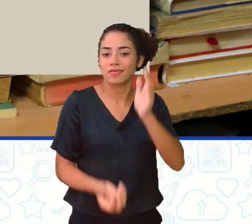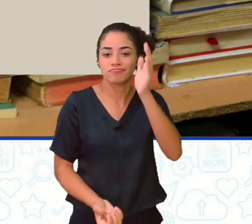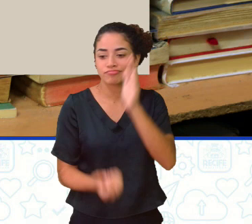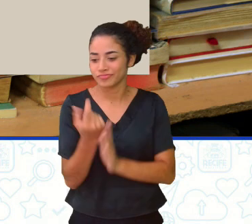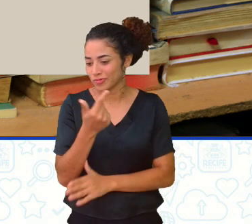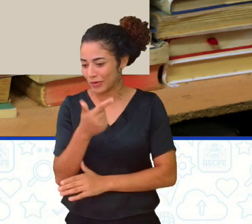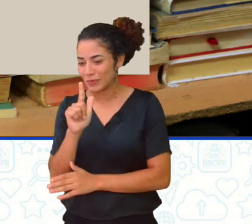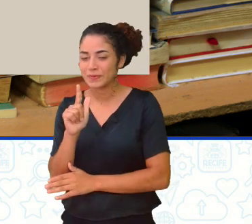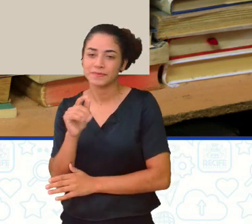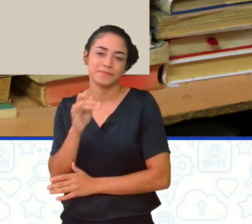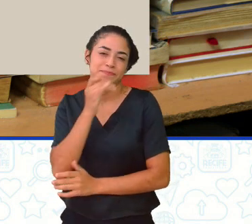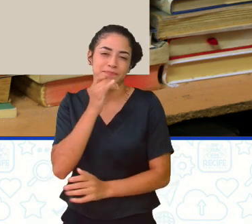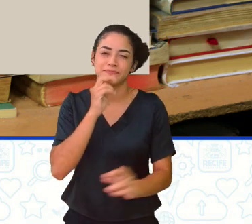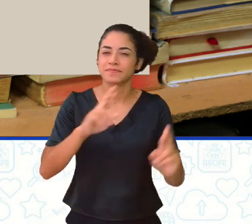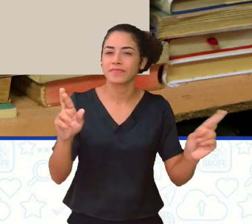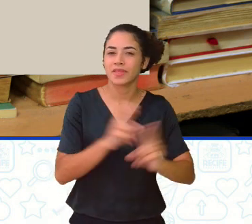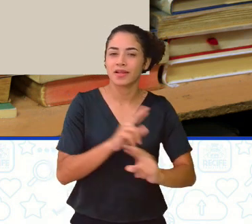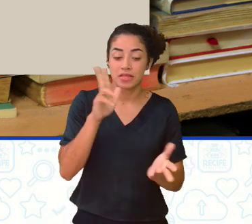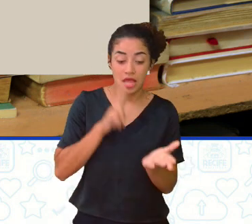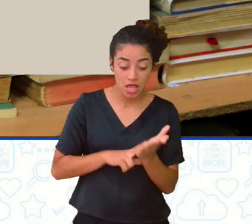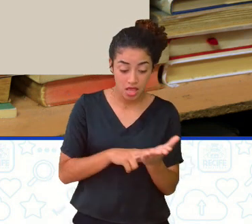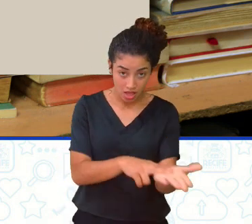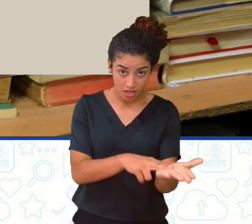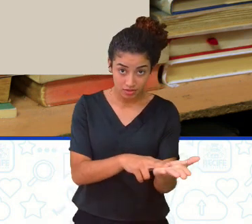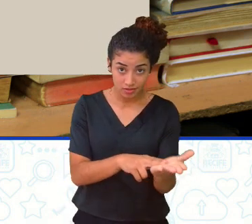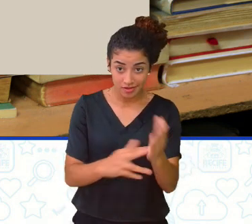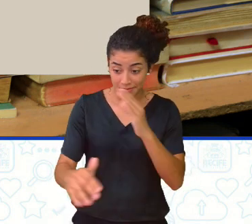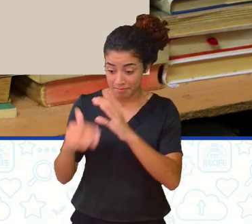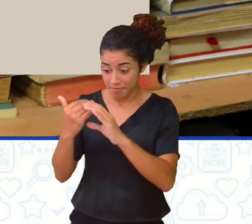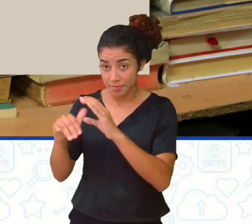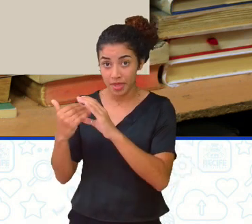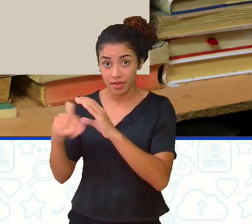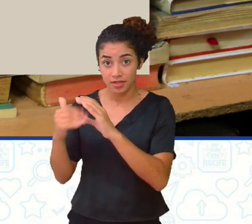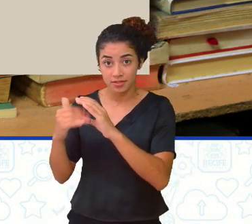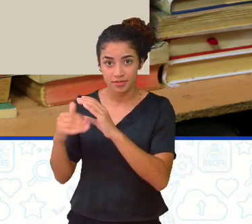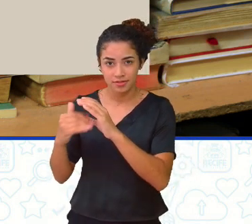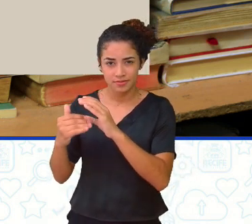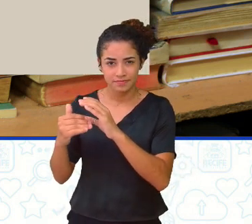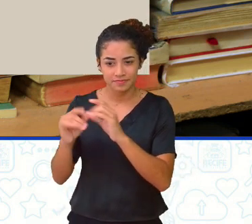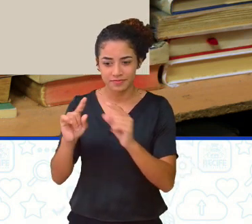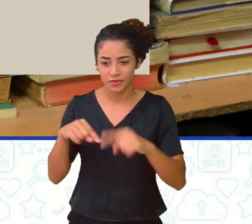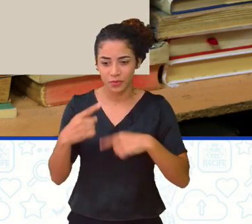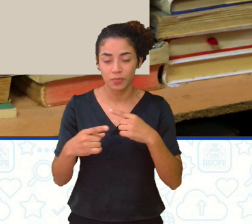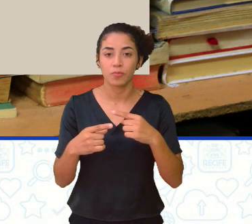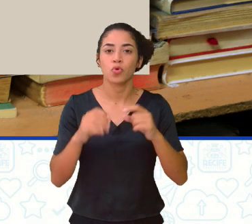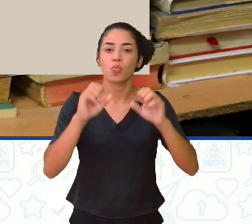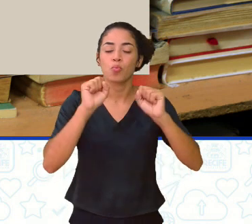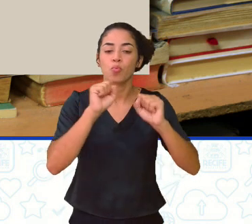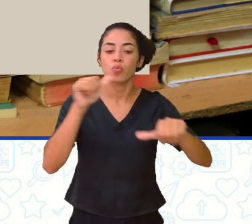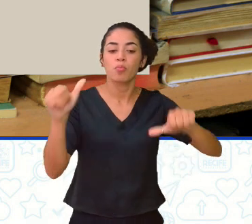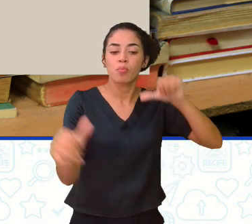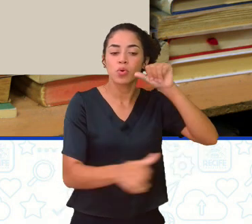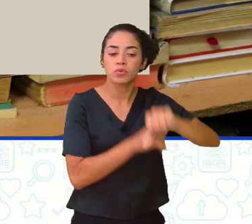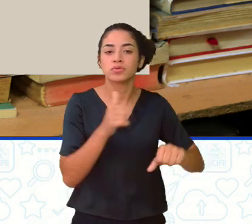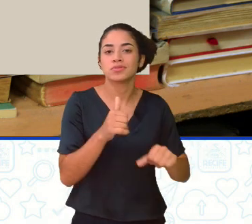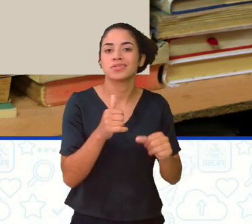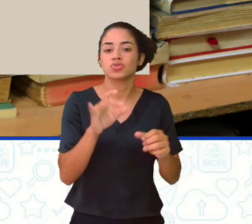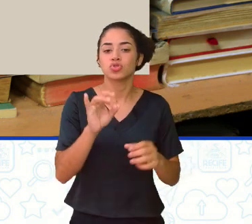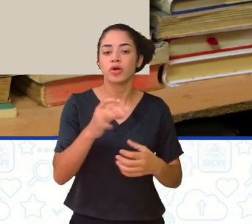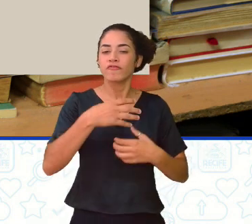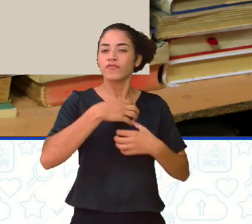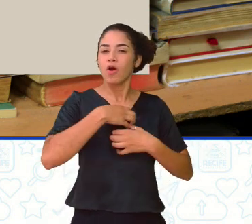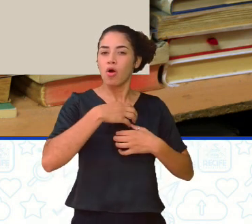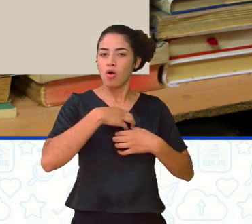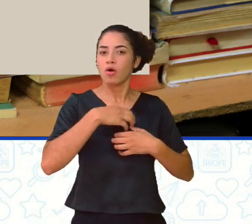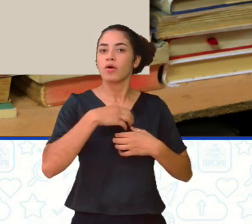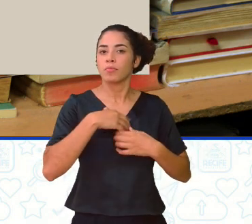exemplo, se a gente pensar a relação entre a carta e o e-mail. Porque, veja, a gente muda o suporte, ou seja, mudamos a forma